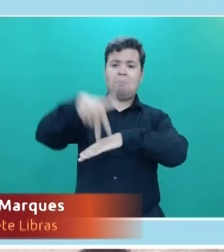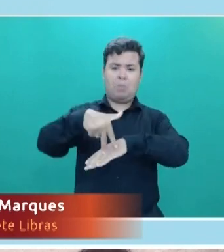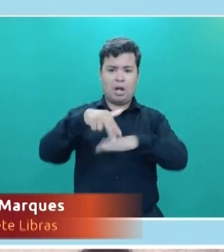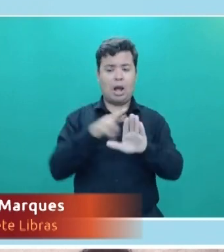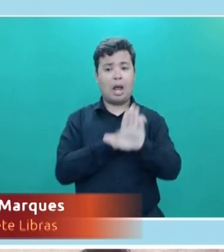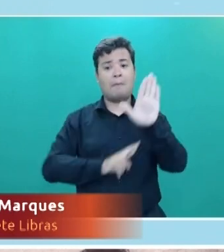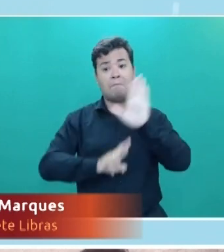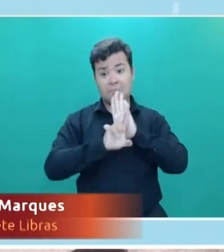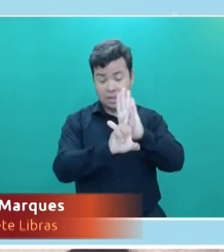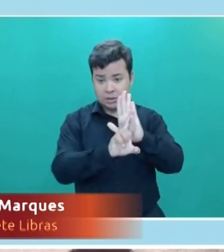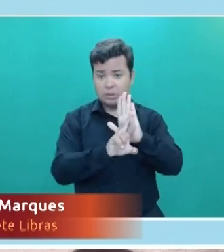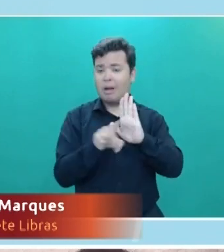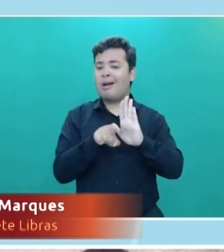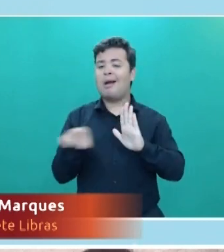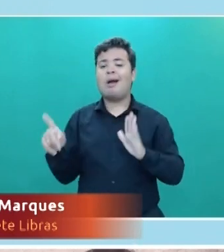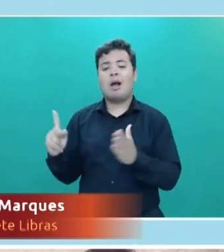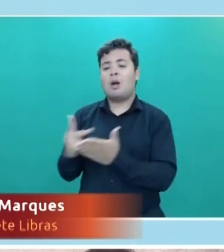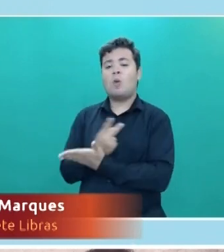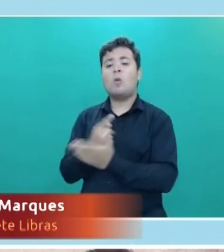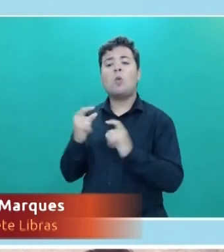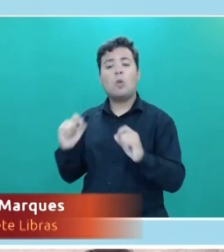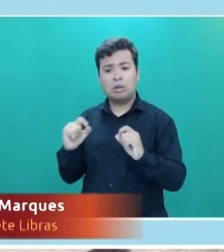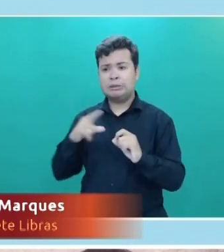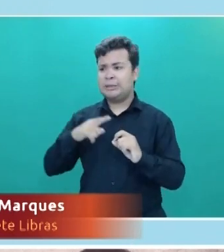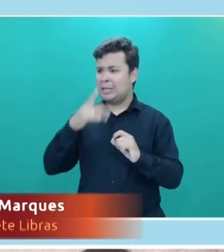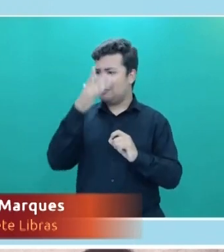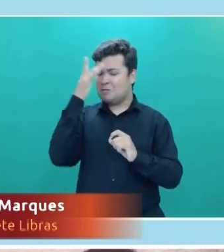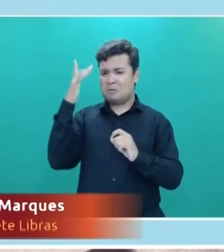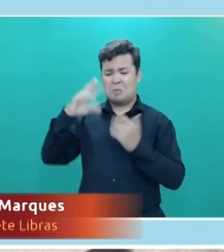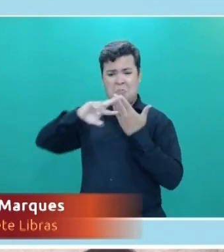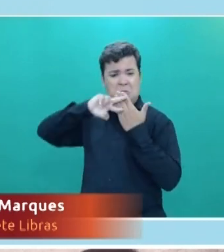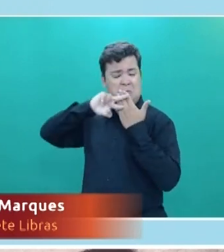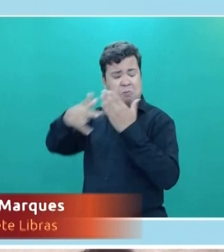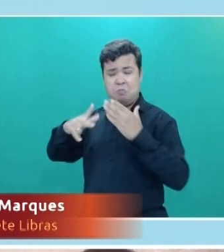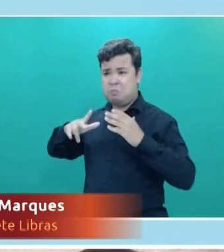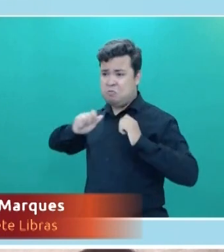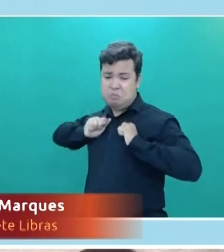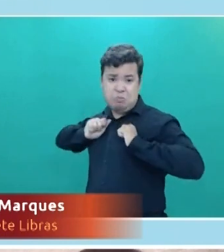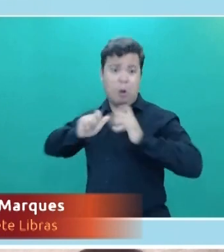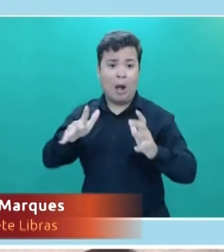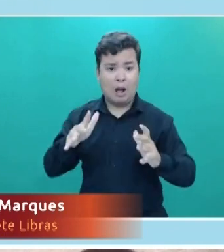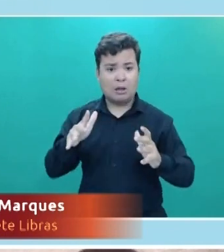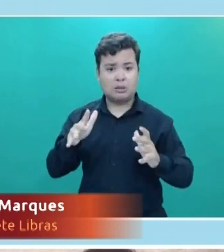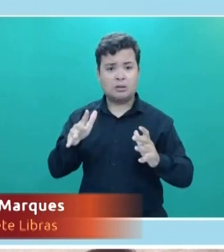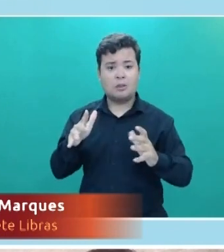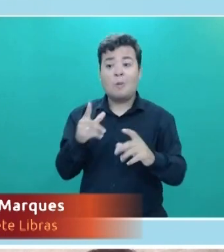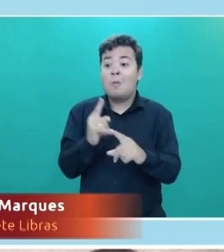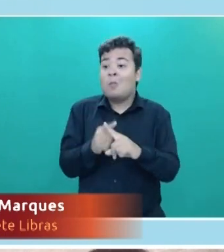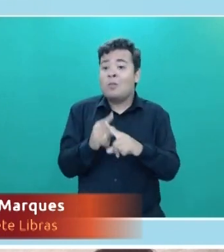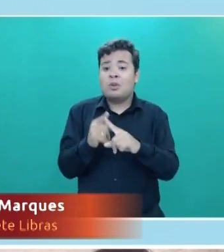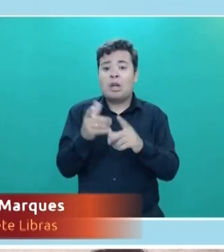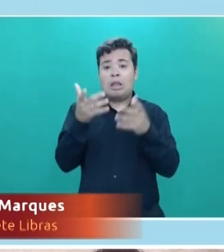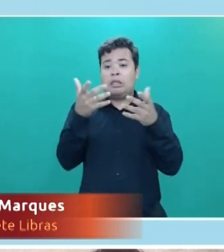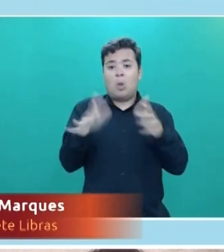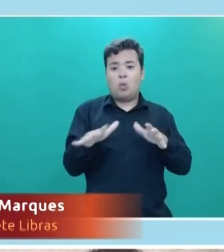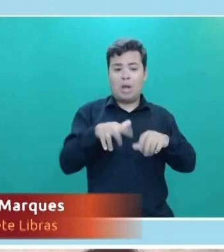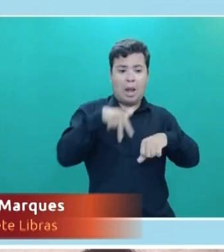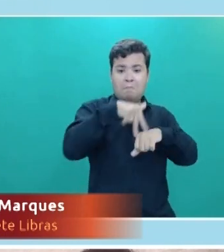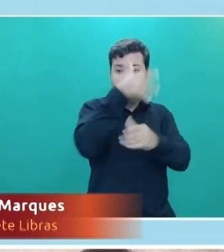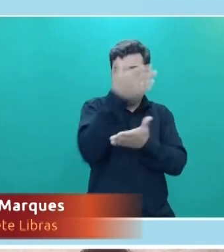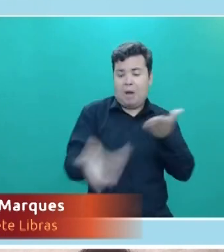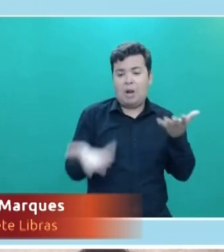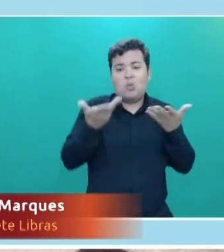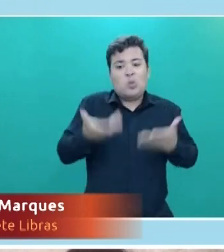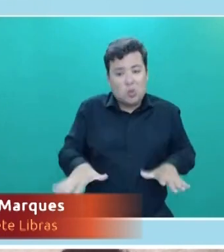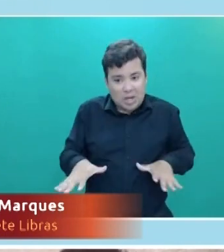pode provocar reações de setores que querem recuperar ou pelo menos manter aquela tradição